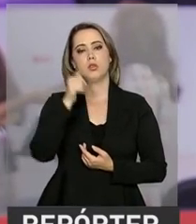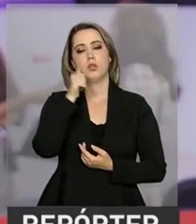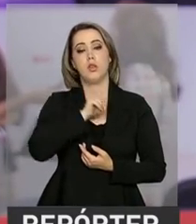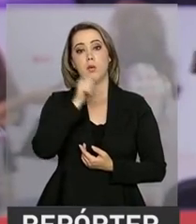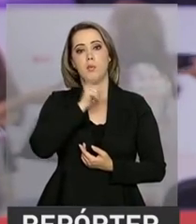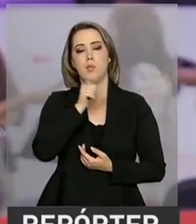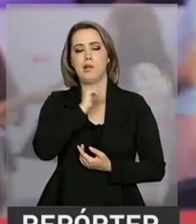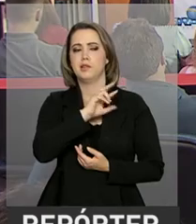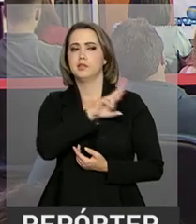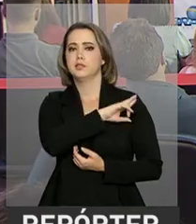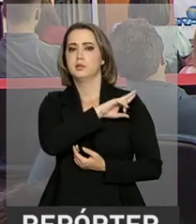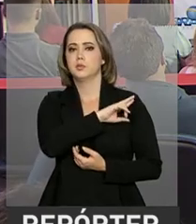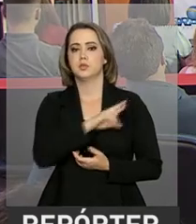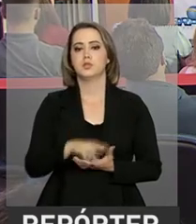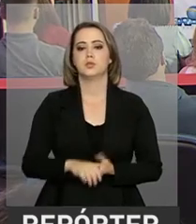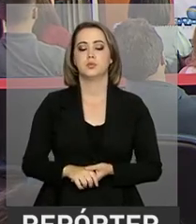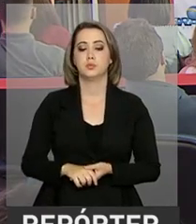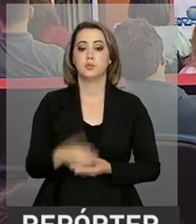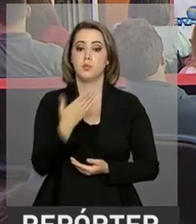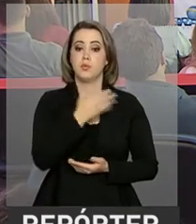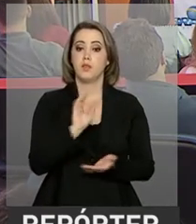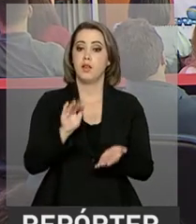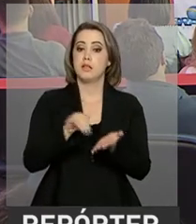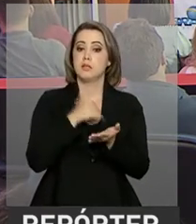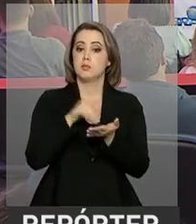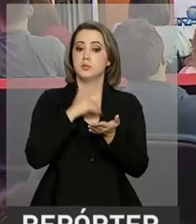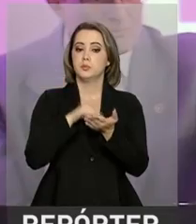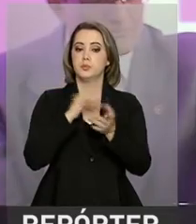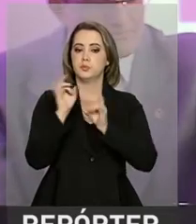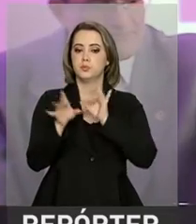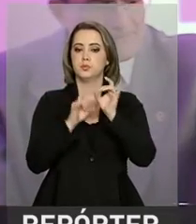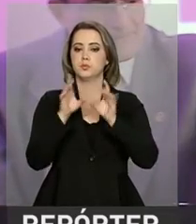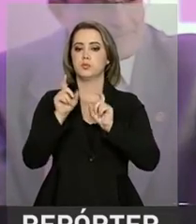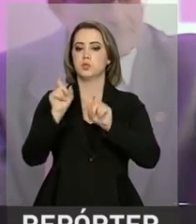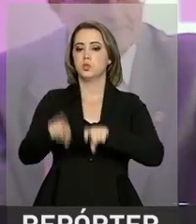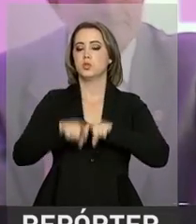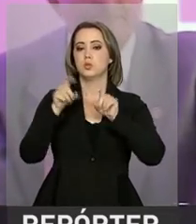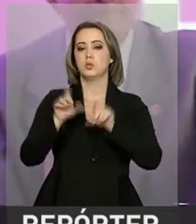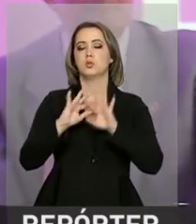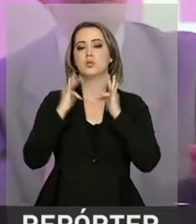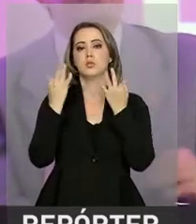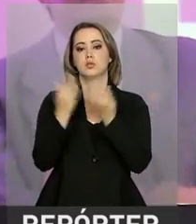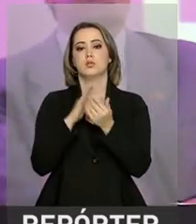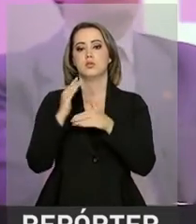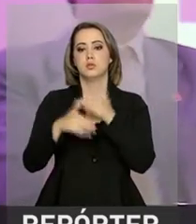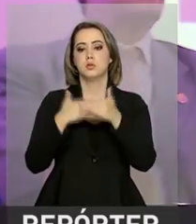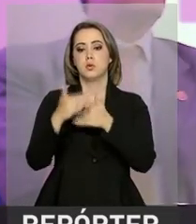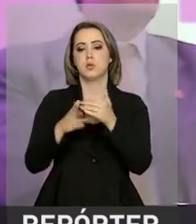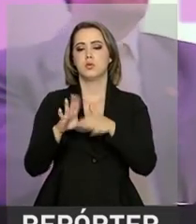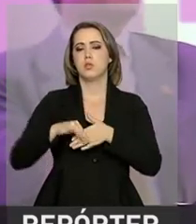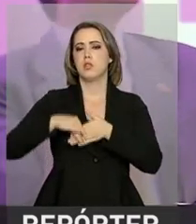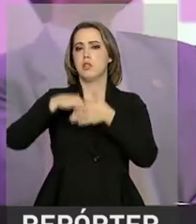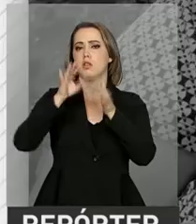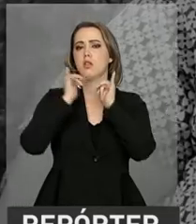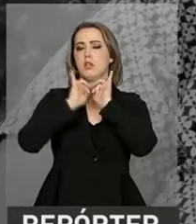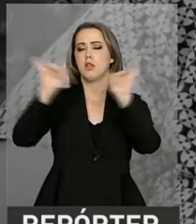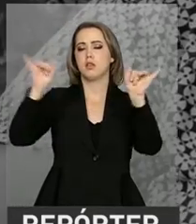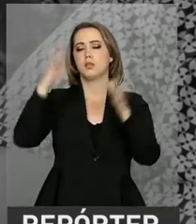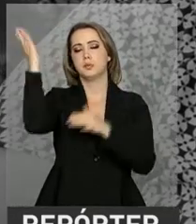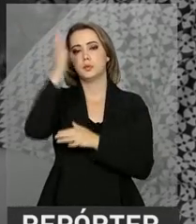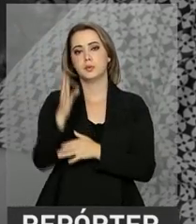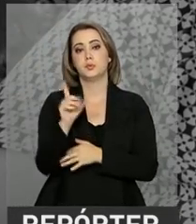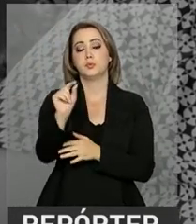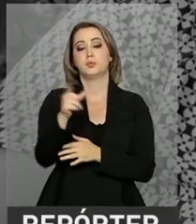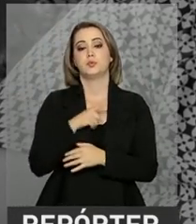responsáveis a secretaria especial de agricultura familiar e do desenvolvimento agrário lidera a campanha no país